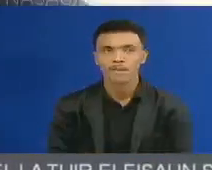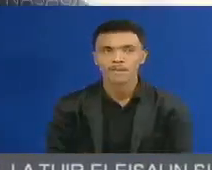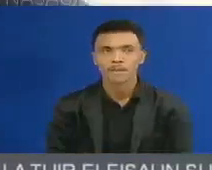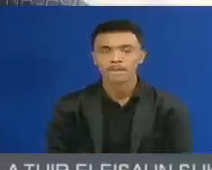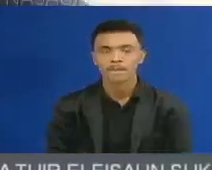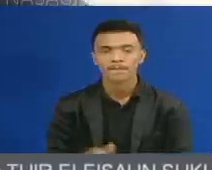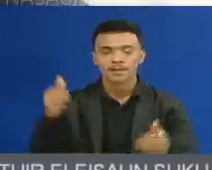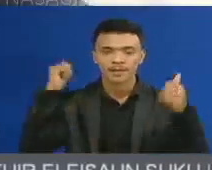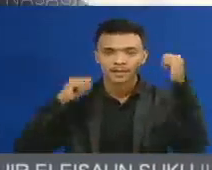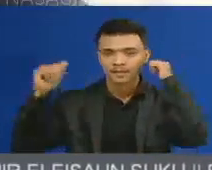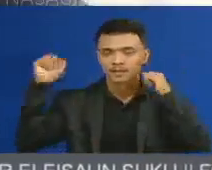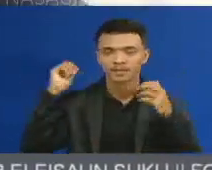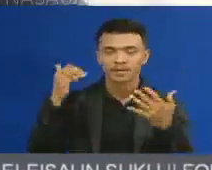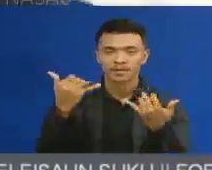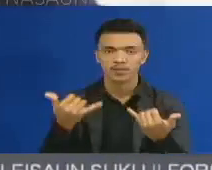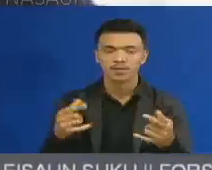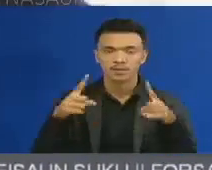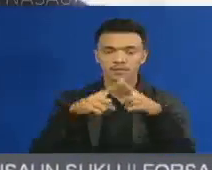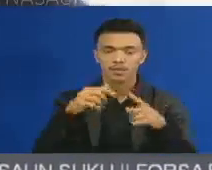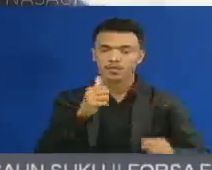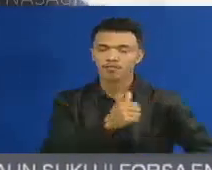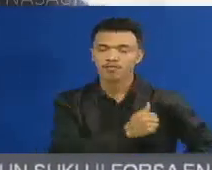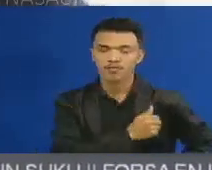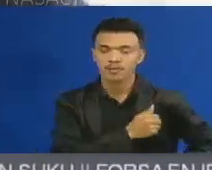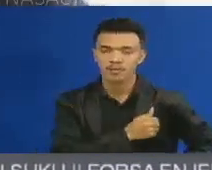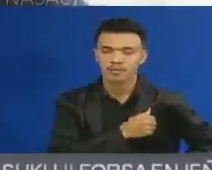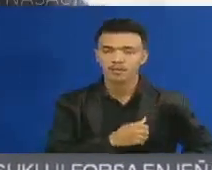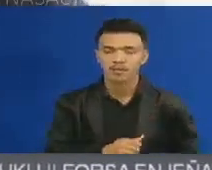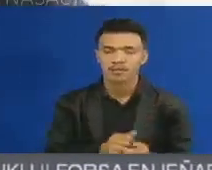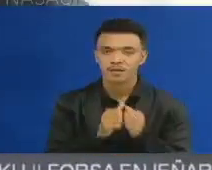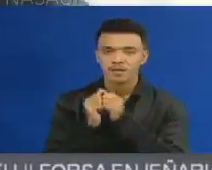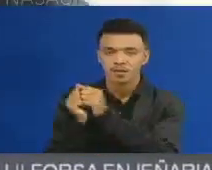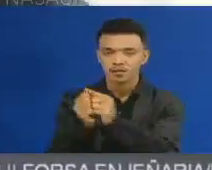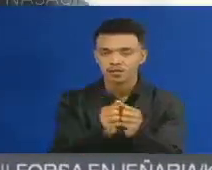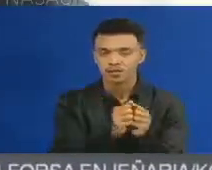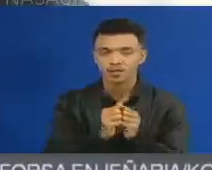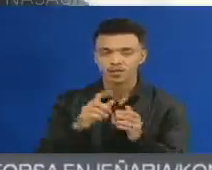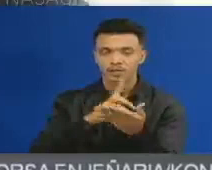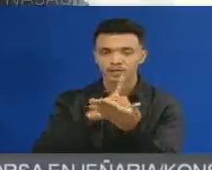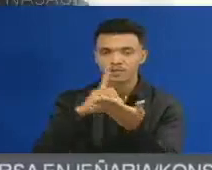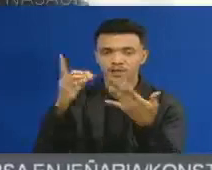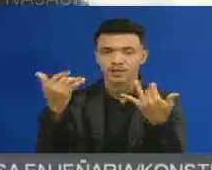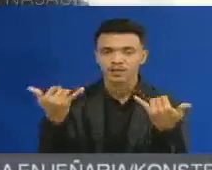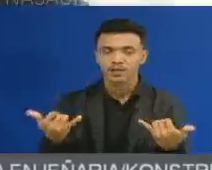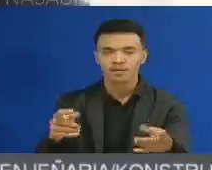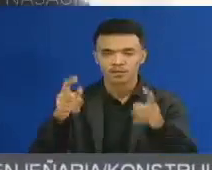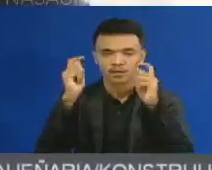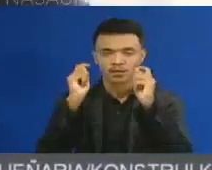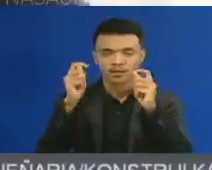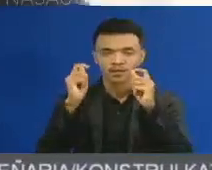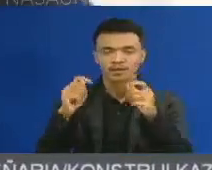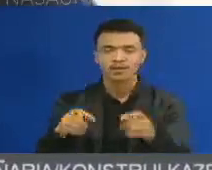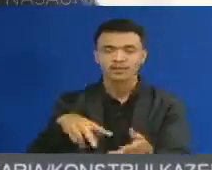Evento homem com a Liuba e tenia Forças Armadas. Também mais libra muito e a semana nem nilaram, ou de treina,